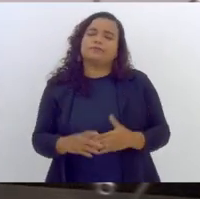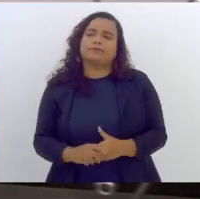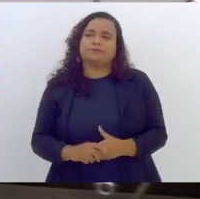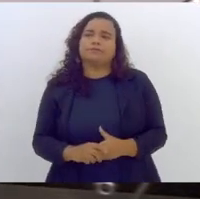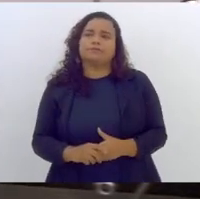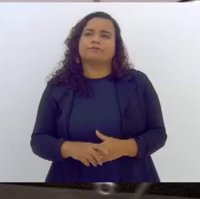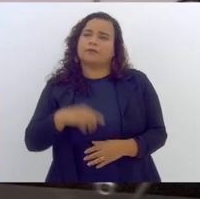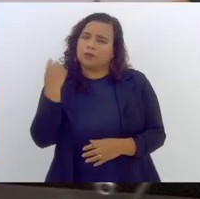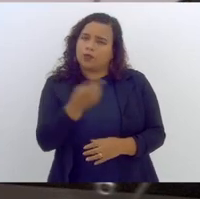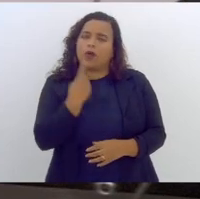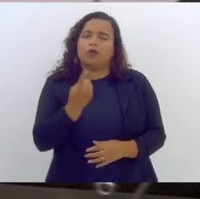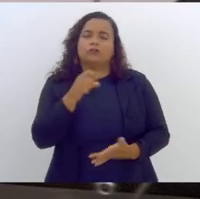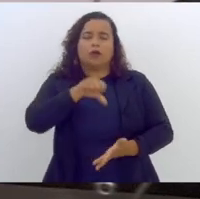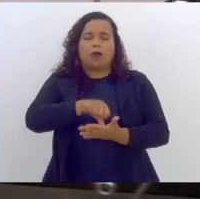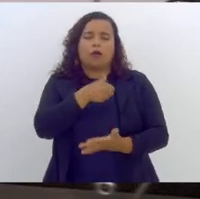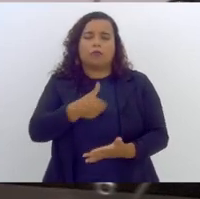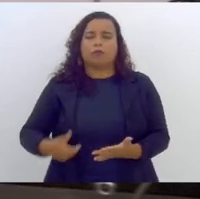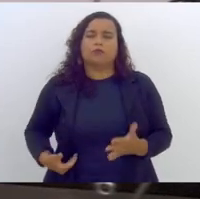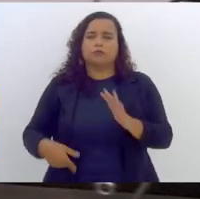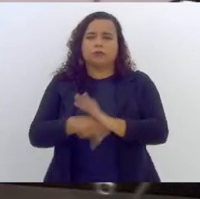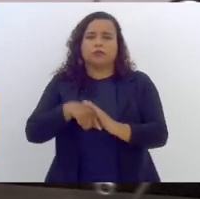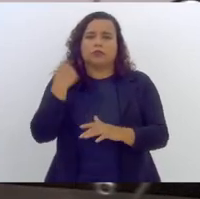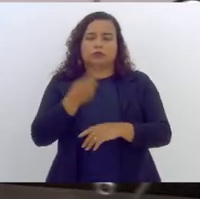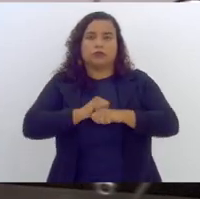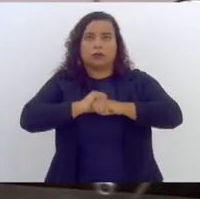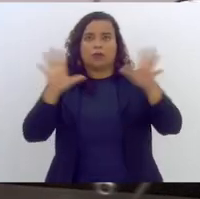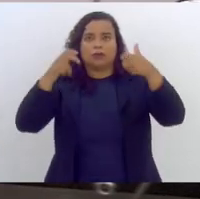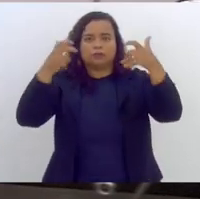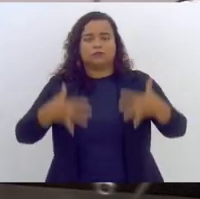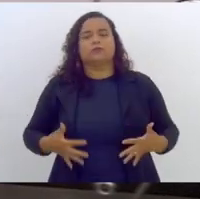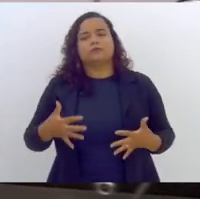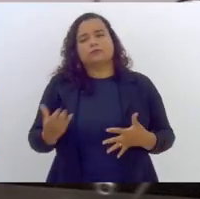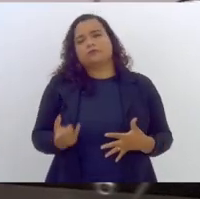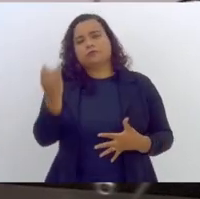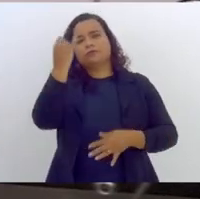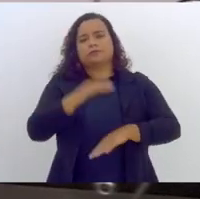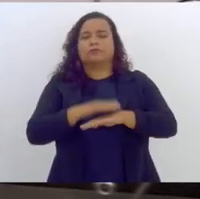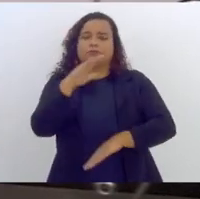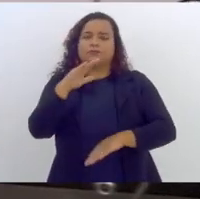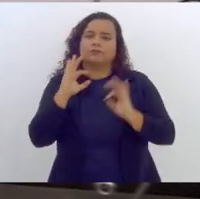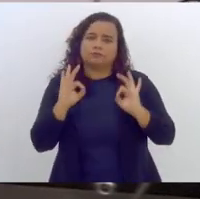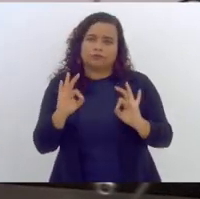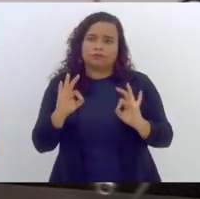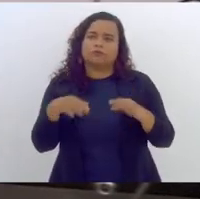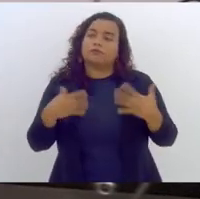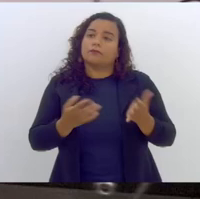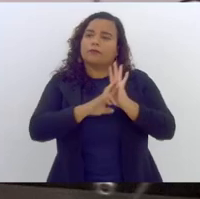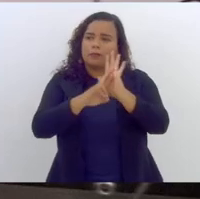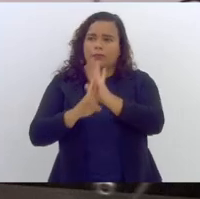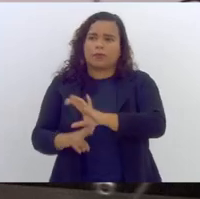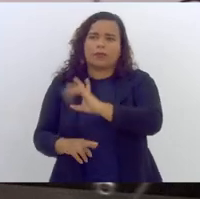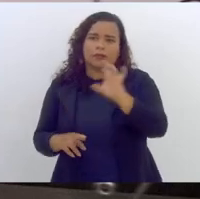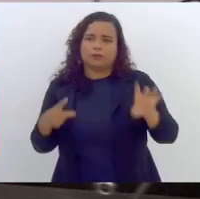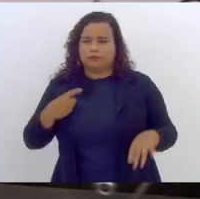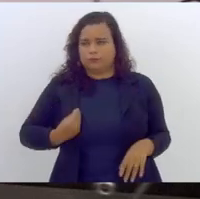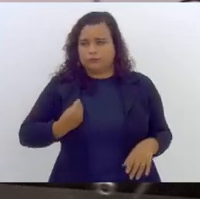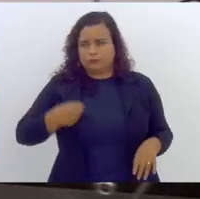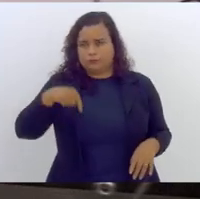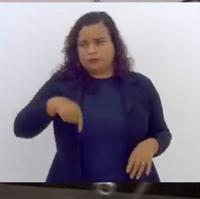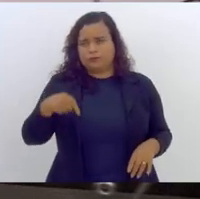somos órgão público a transparência aqui é o que rege Ok então os representantes que estão aqui na